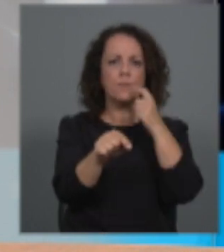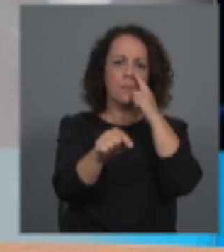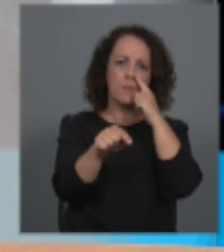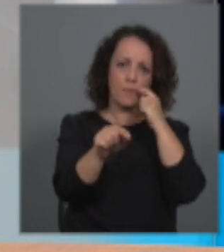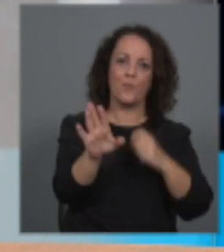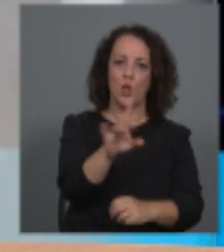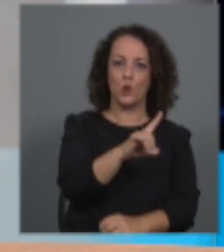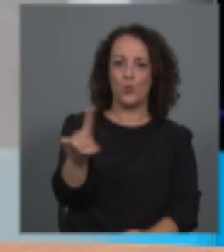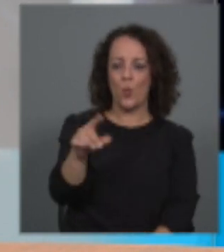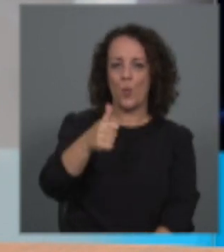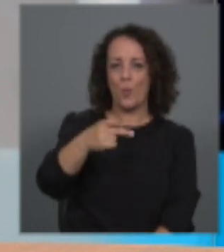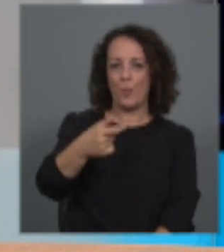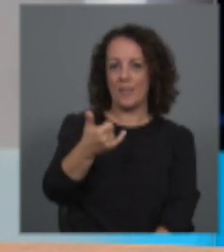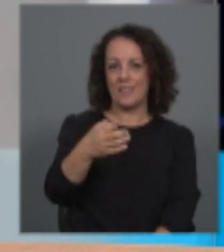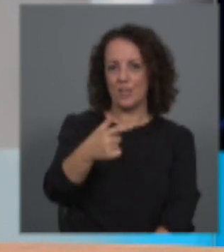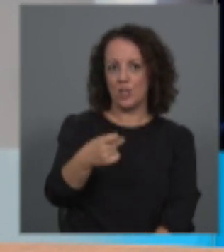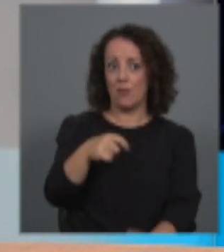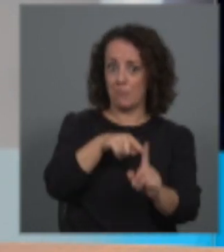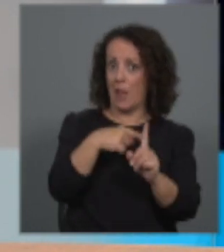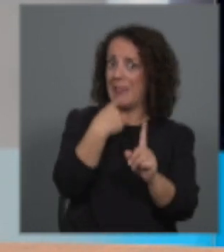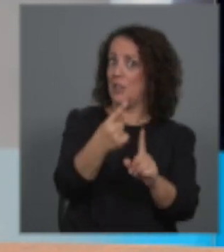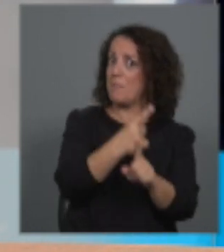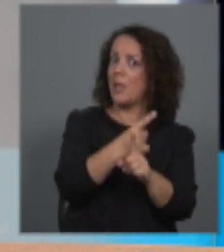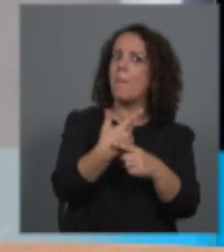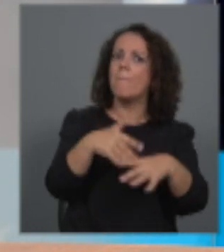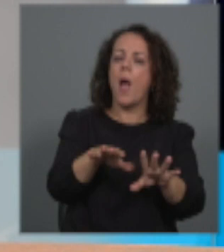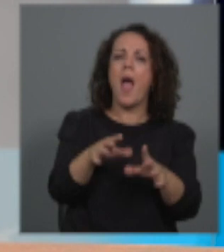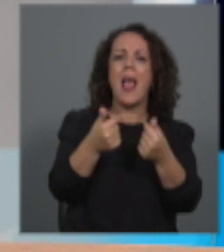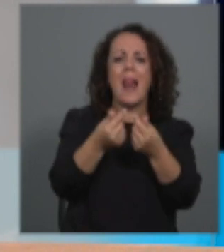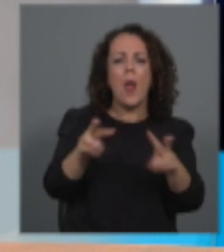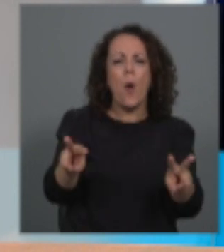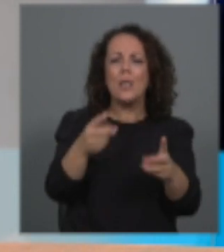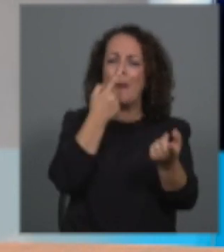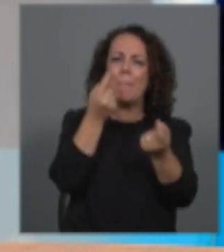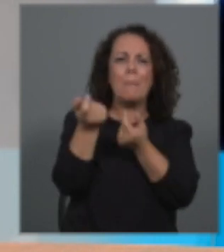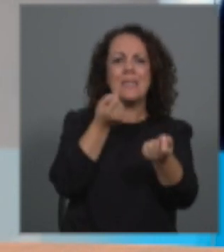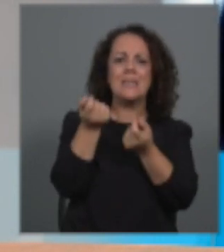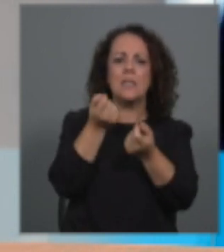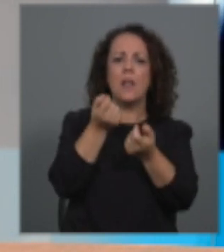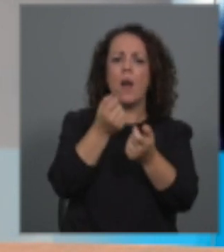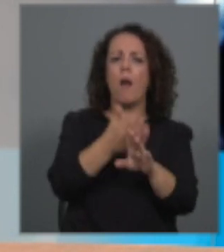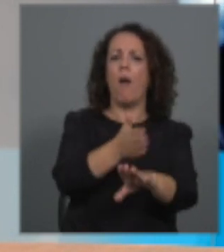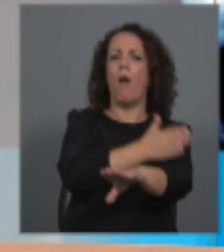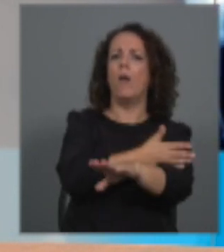Batista. Ele diz o mesmo, com uma linguagem muito parecida à dos profetas.